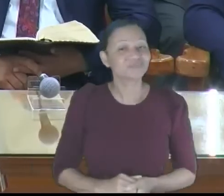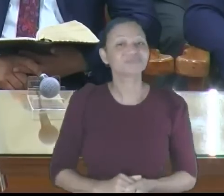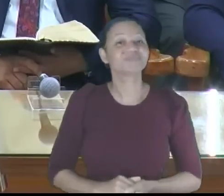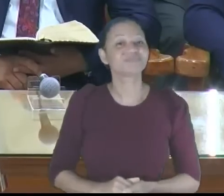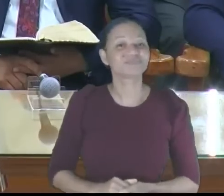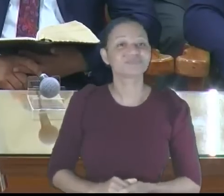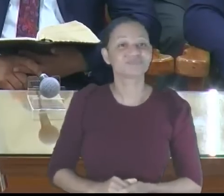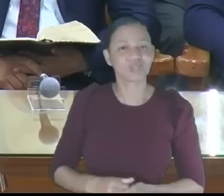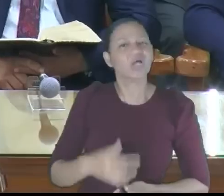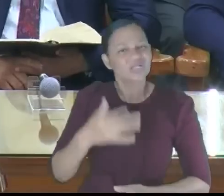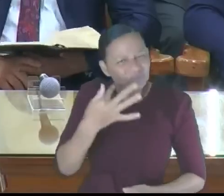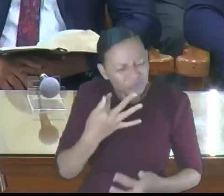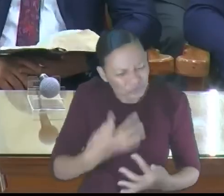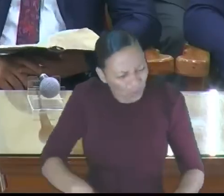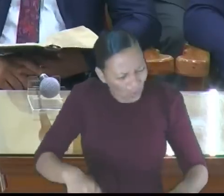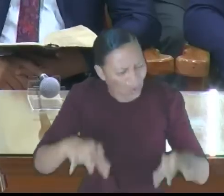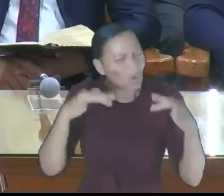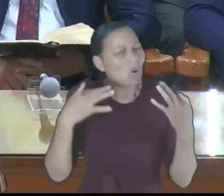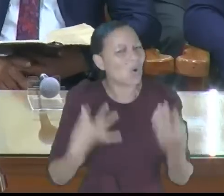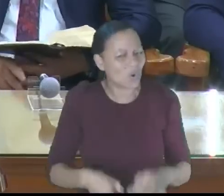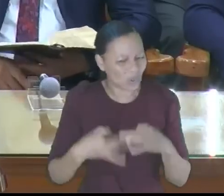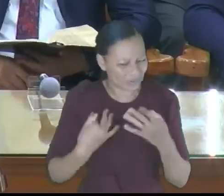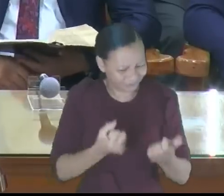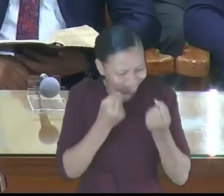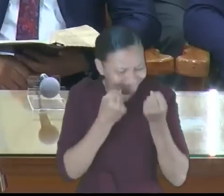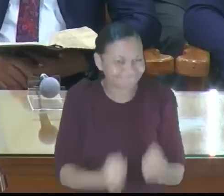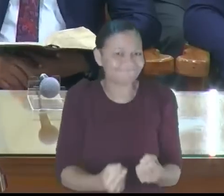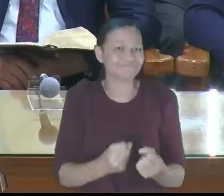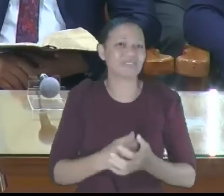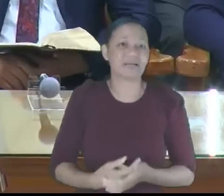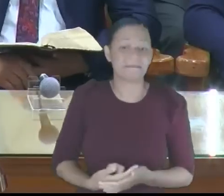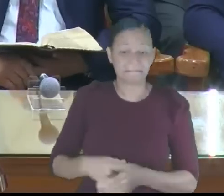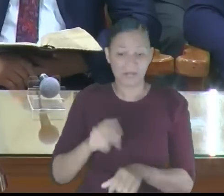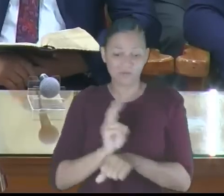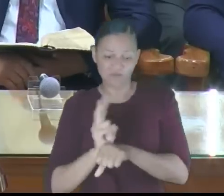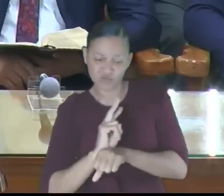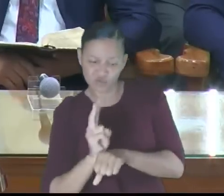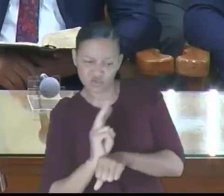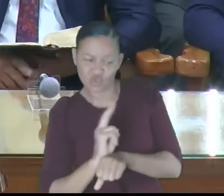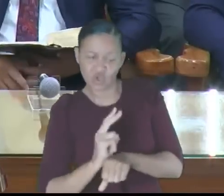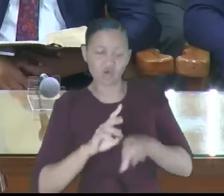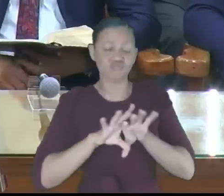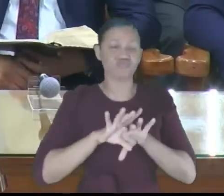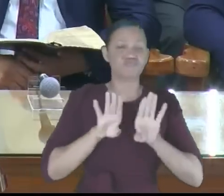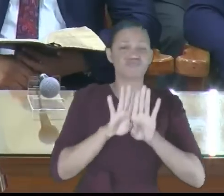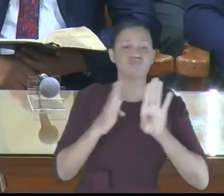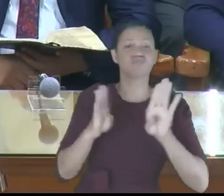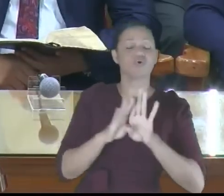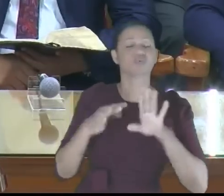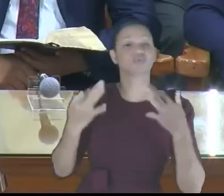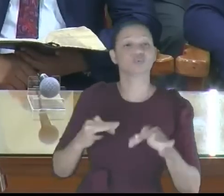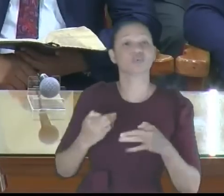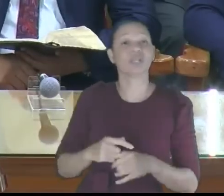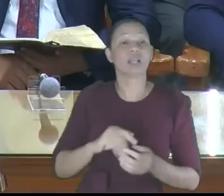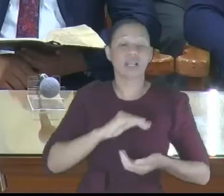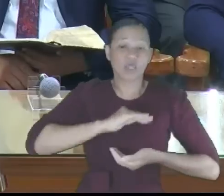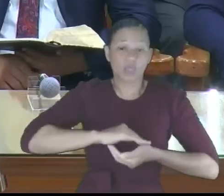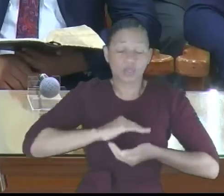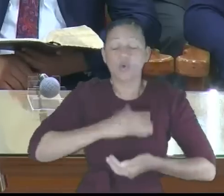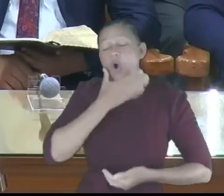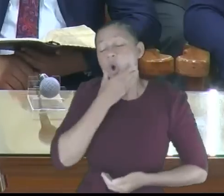Dói ou não dói, irmãos amados? Dói. Para ser porteiro, dói. Lá em Delmiro Gouveia tinha um velhinho